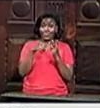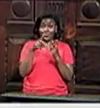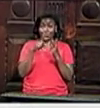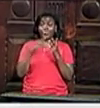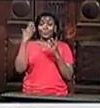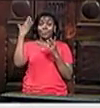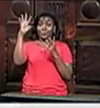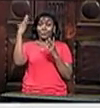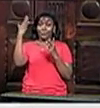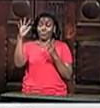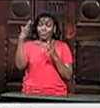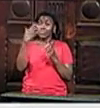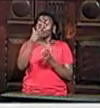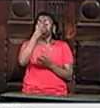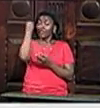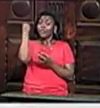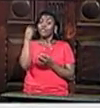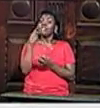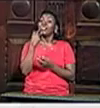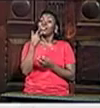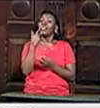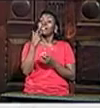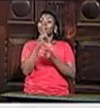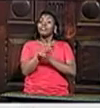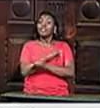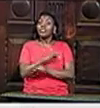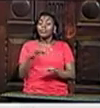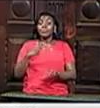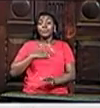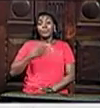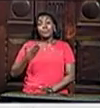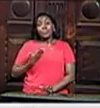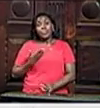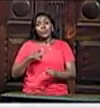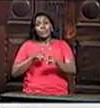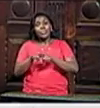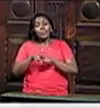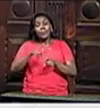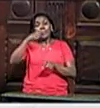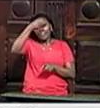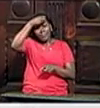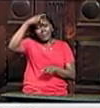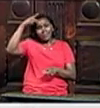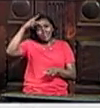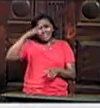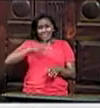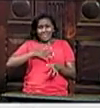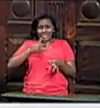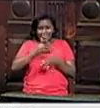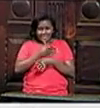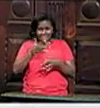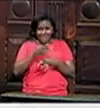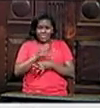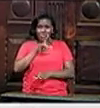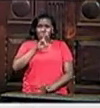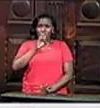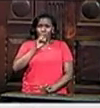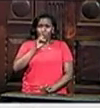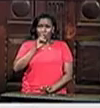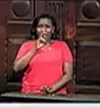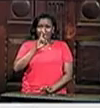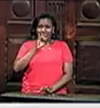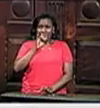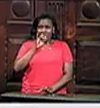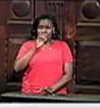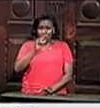deixar é dimensionar evidentemente o meu querido amigo irmão prefeito da minha cidade rodrigo neves que foi deputado